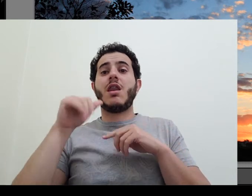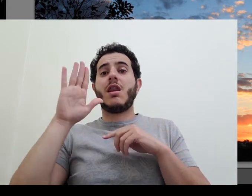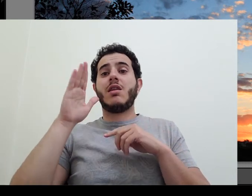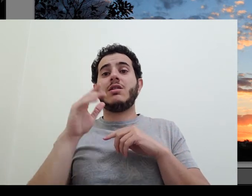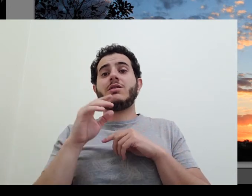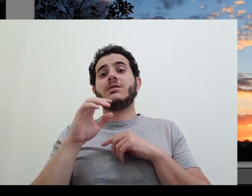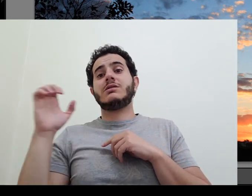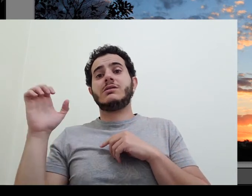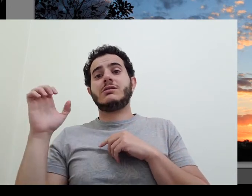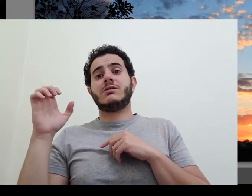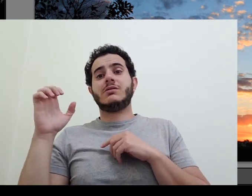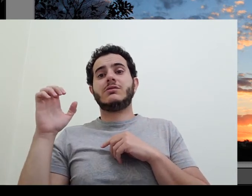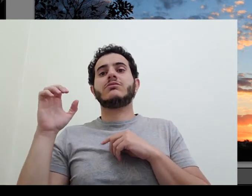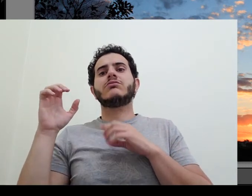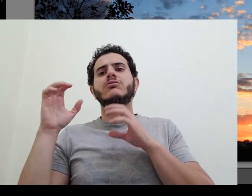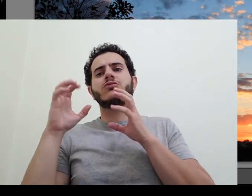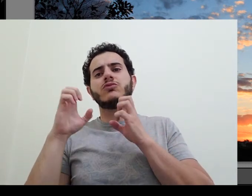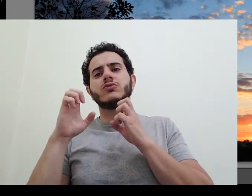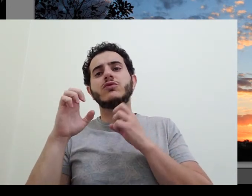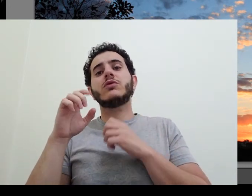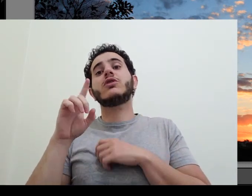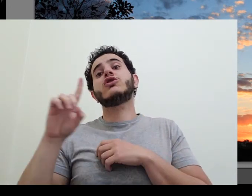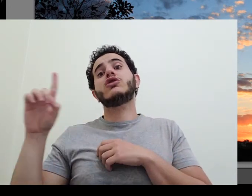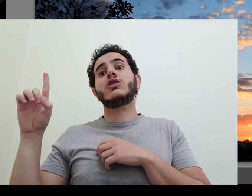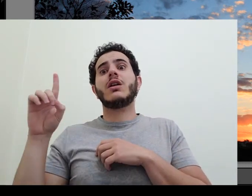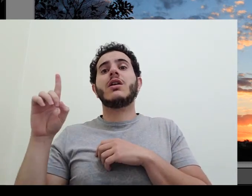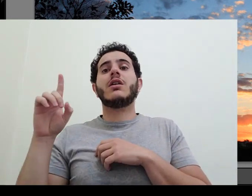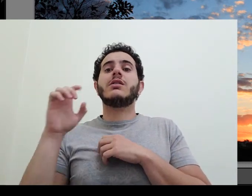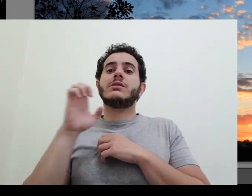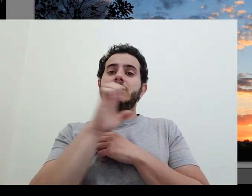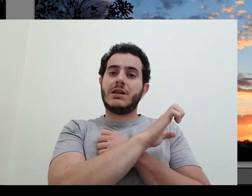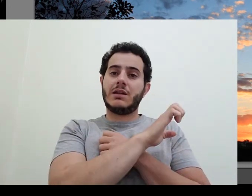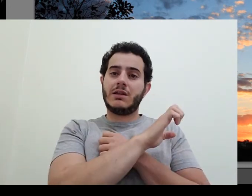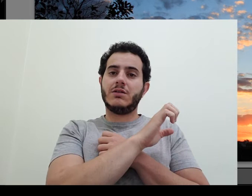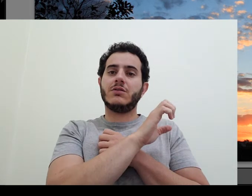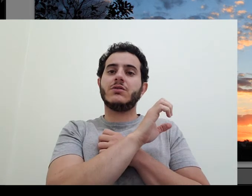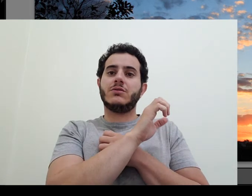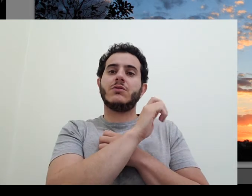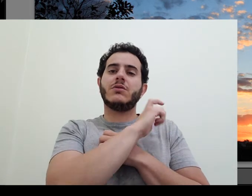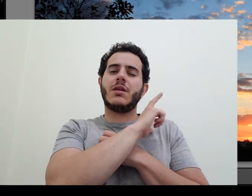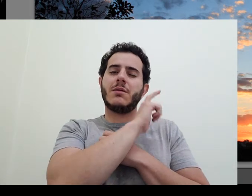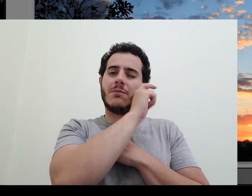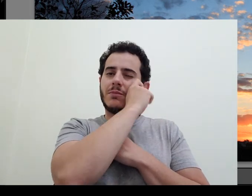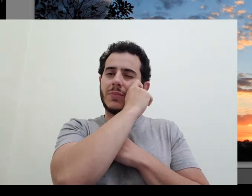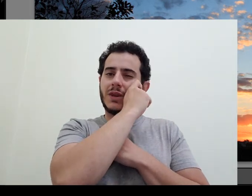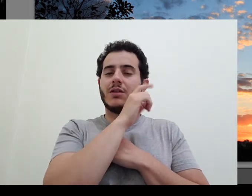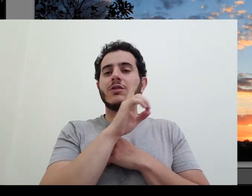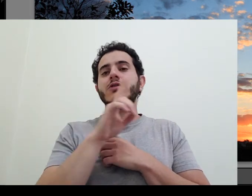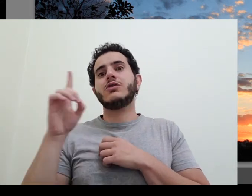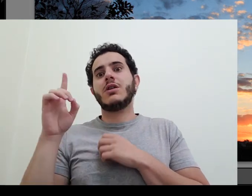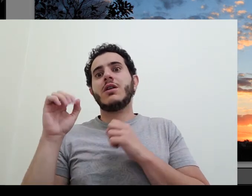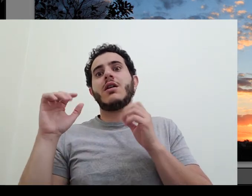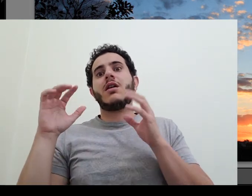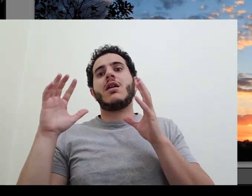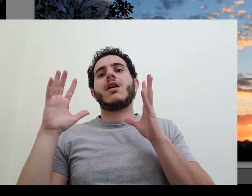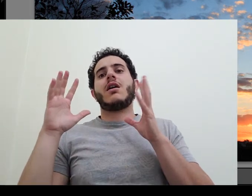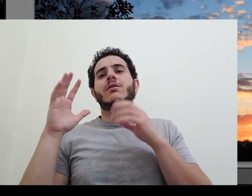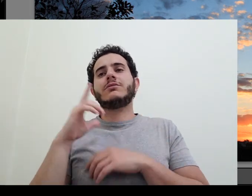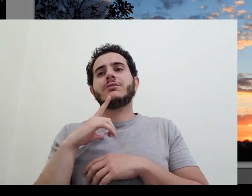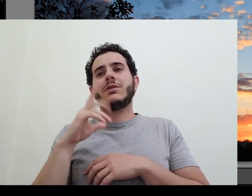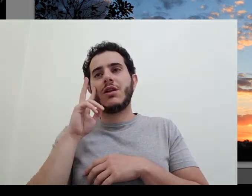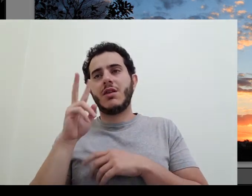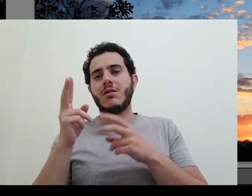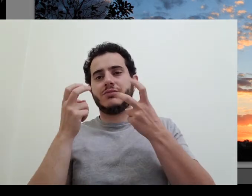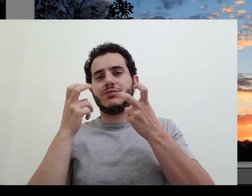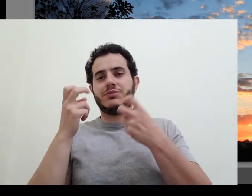mais claros e o centro do histograma é a exposição média. Então, do lado esquerdo a gente tem os pretos, depois a gente vem as